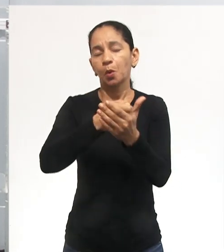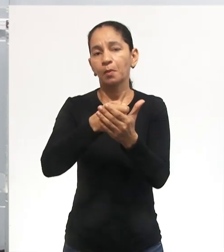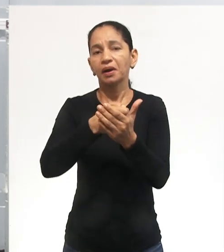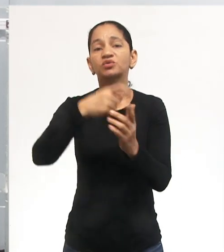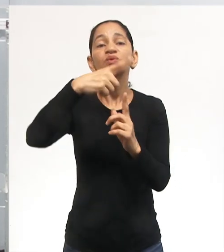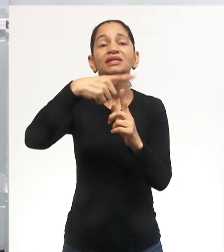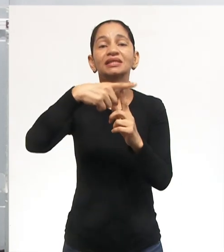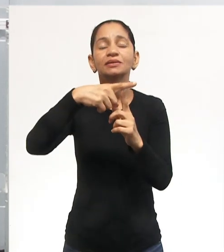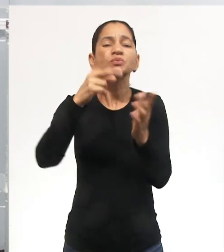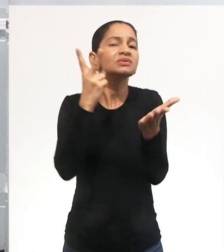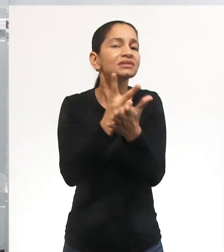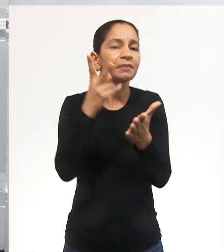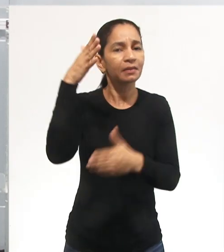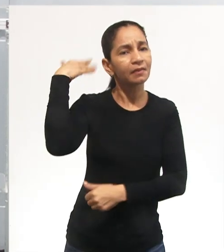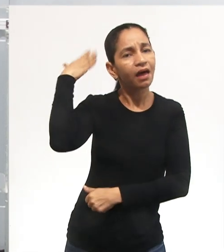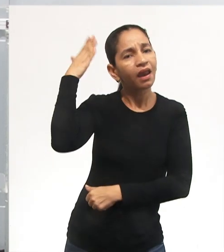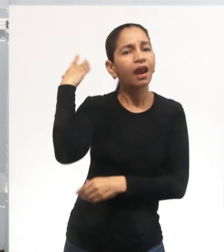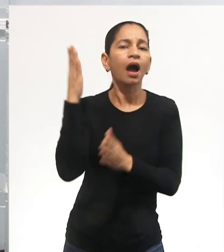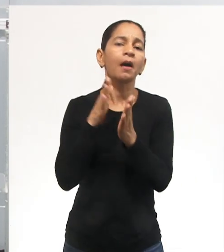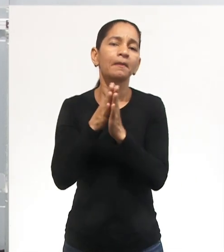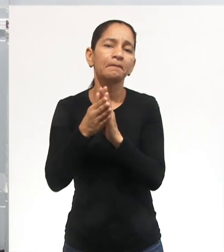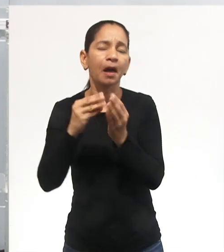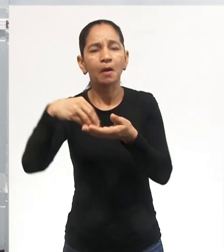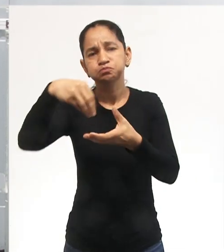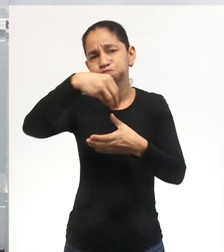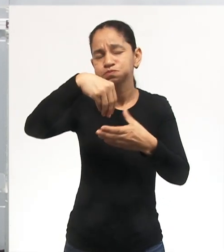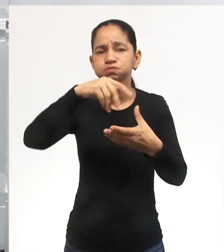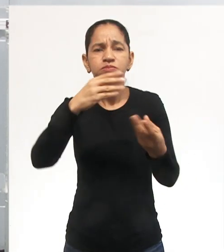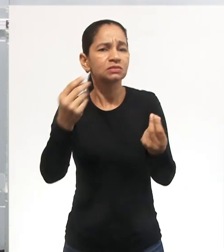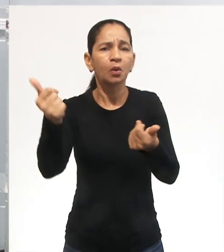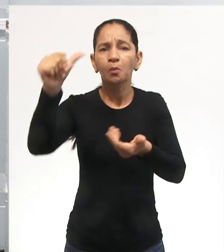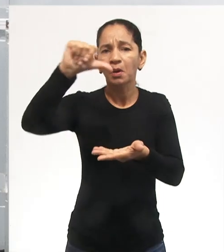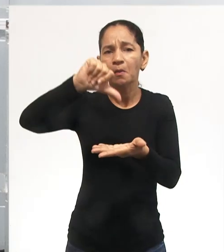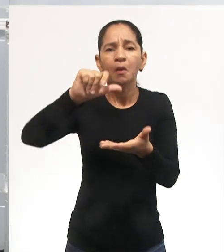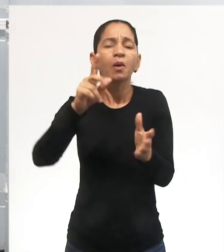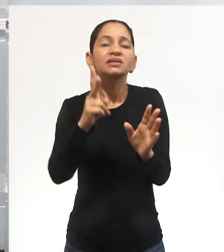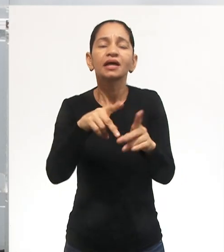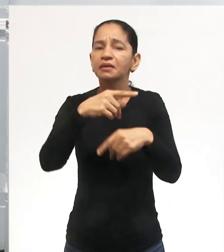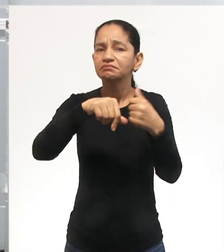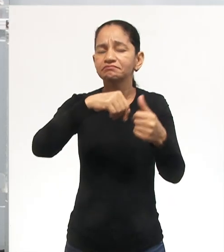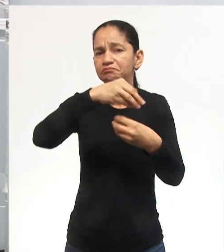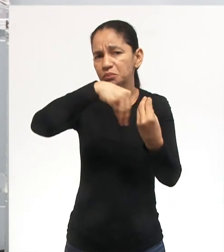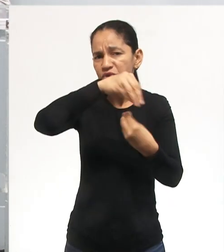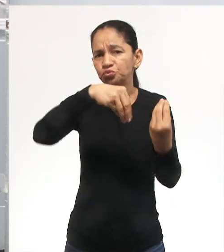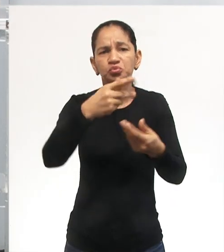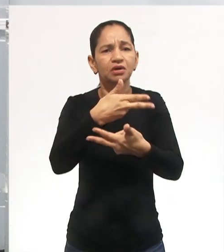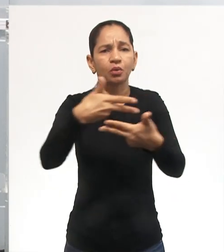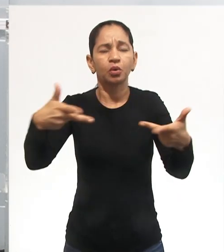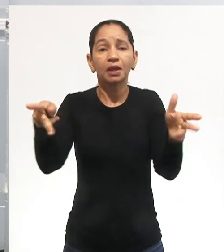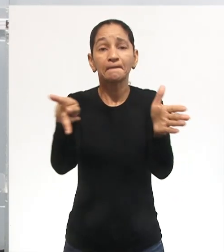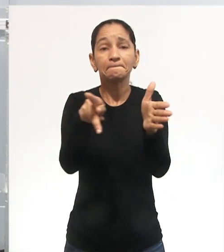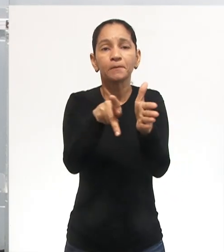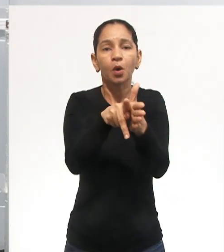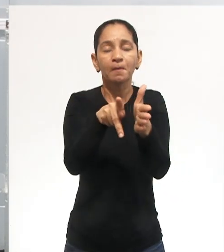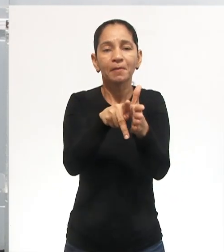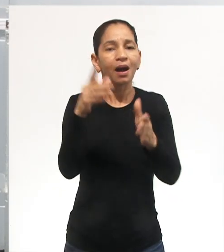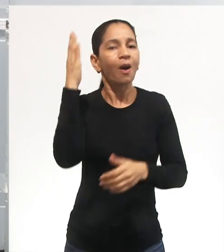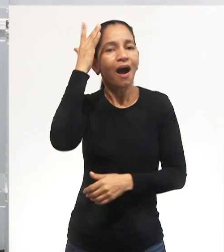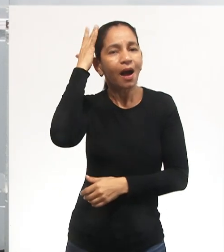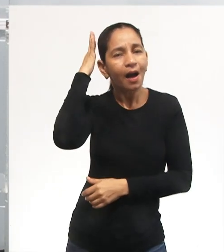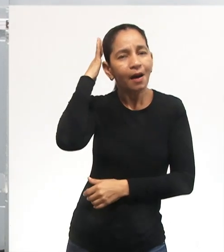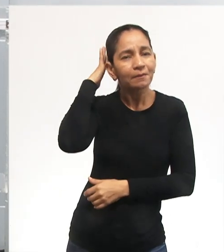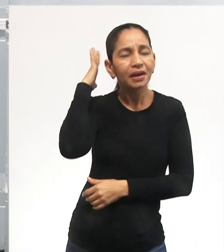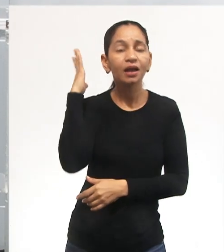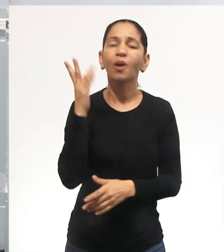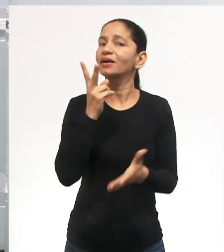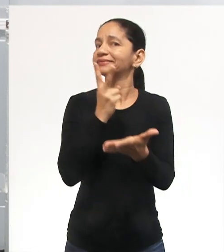cabelo, um creme para o cabelo, estou lá comprando todo mês né, na Amazon. E aí ela passa a entender e